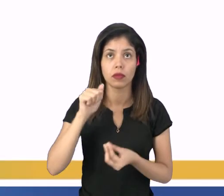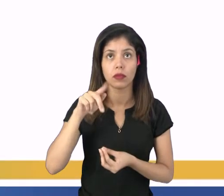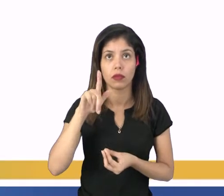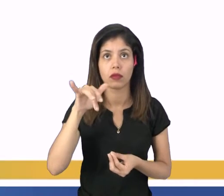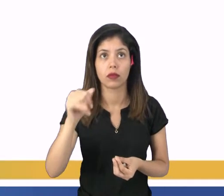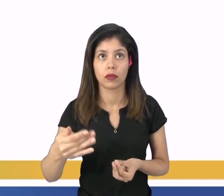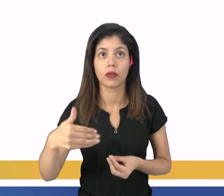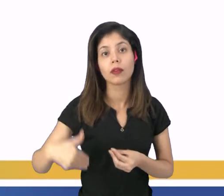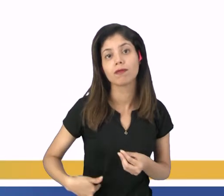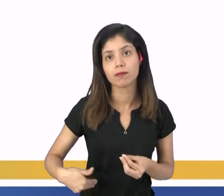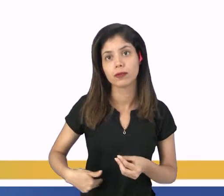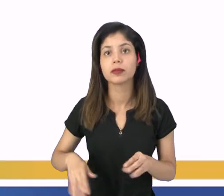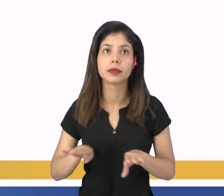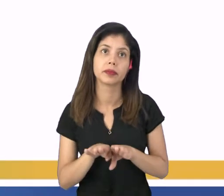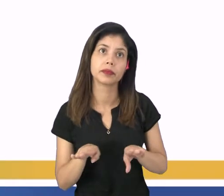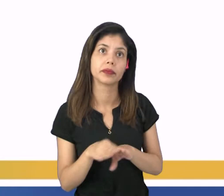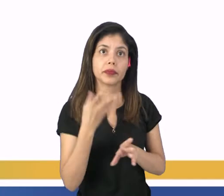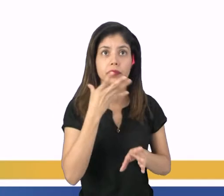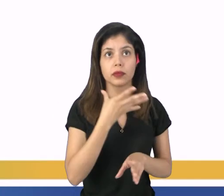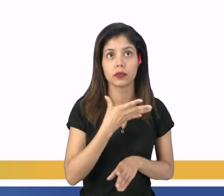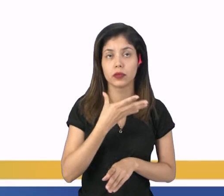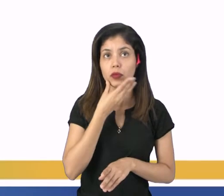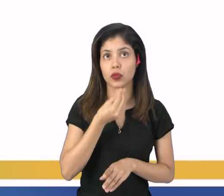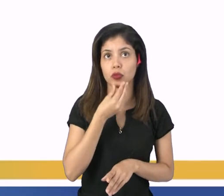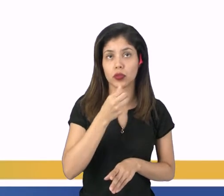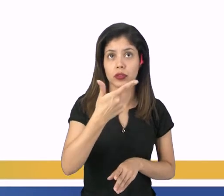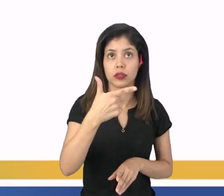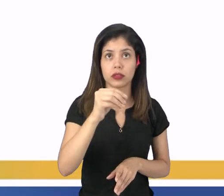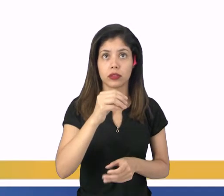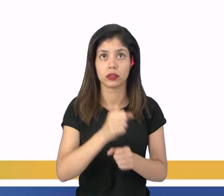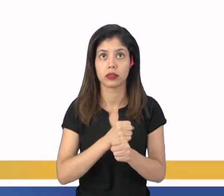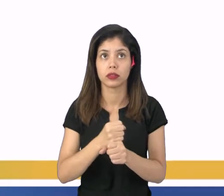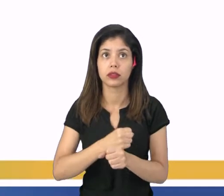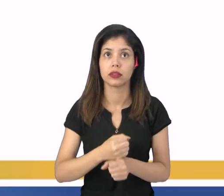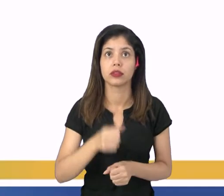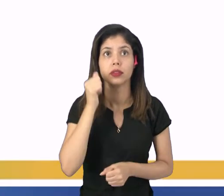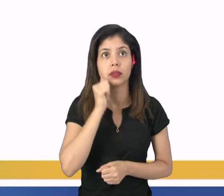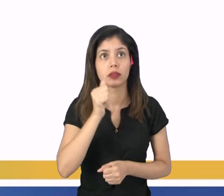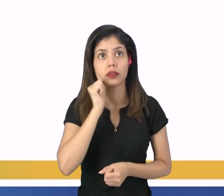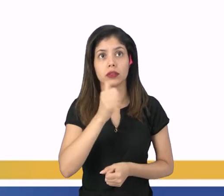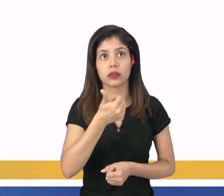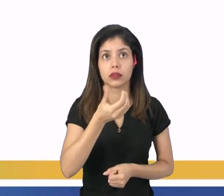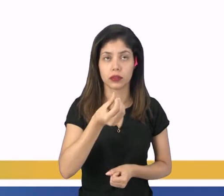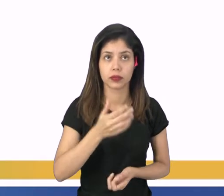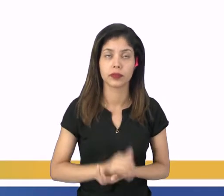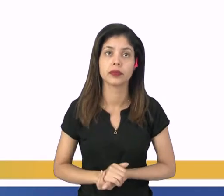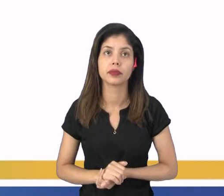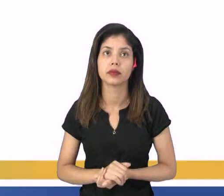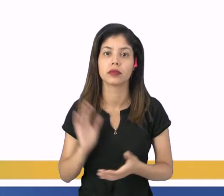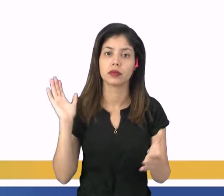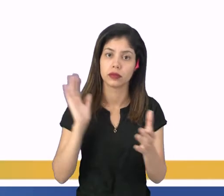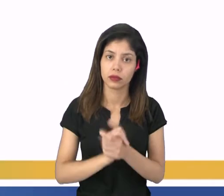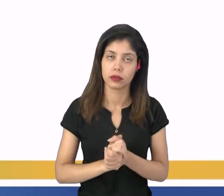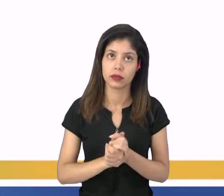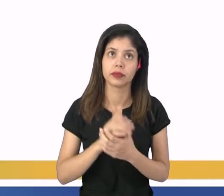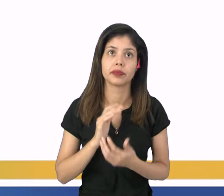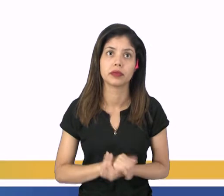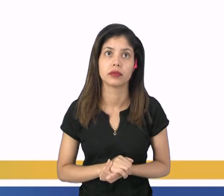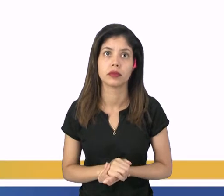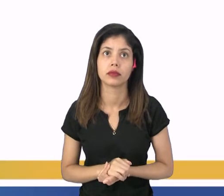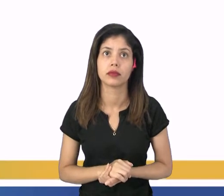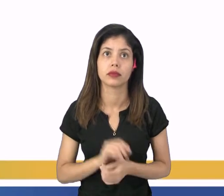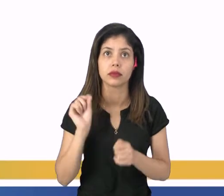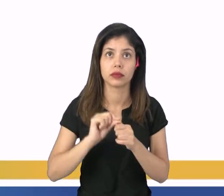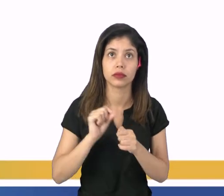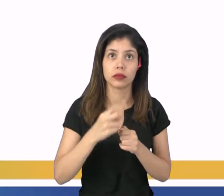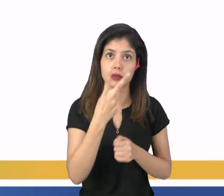a fome. Os meninos se casavam aos 20 anos, né, e as meninas aos 16, certo? Também faziam